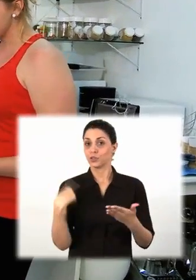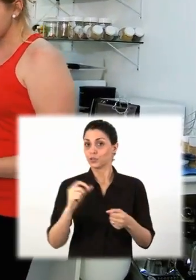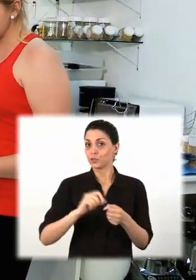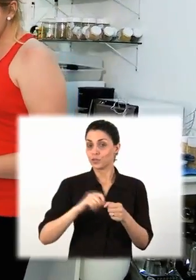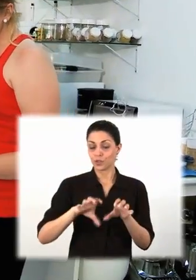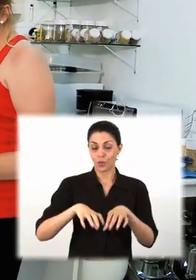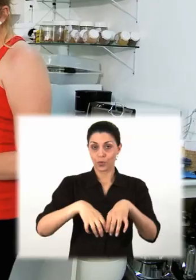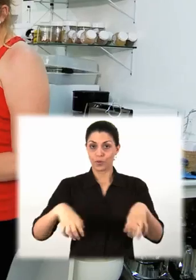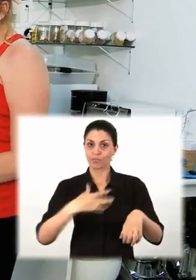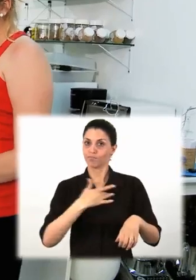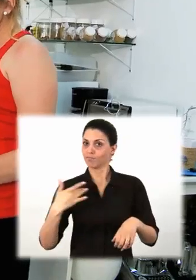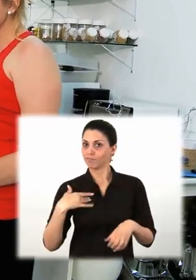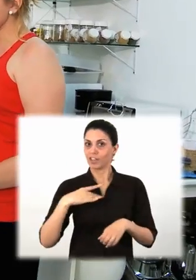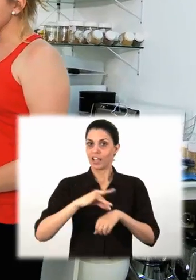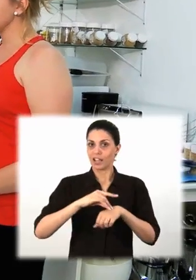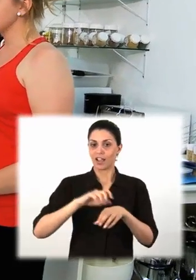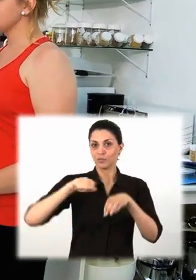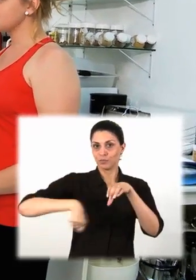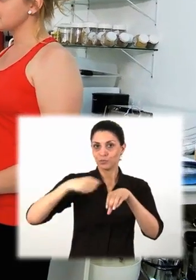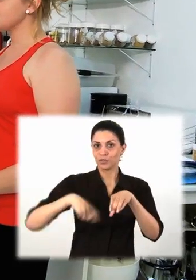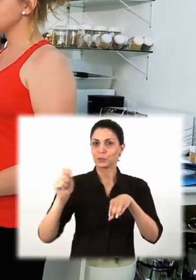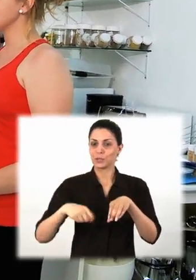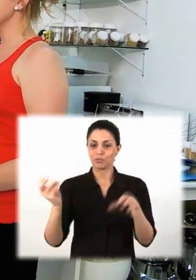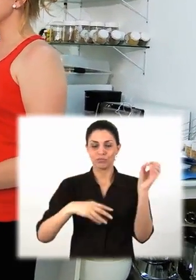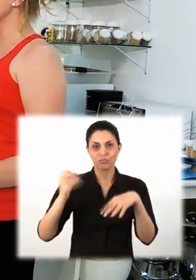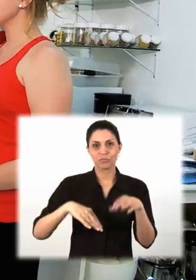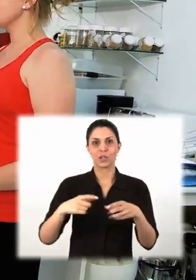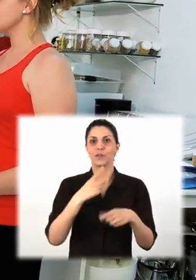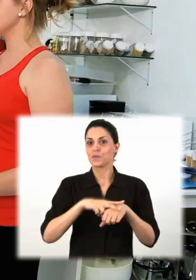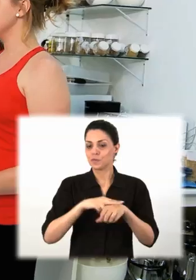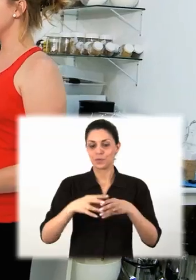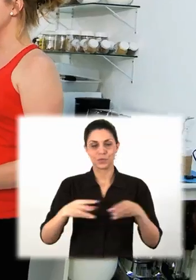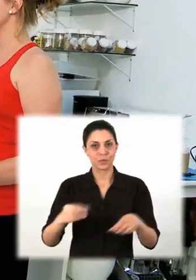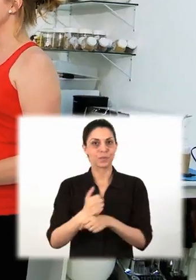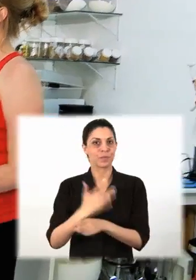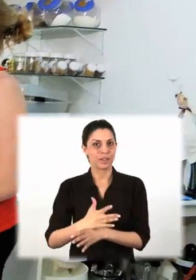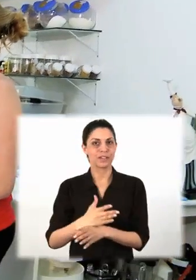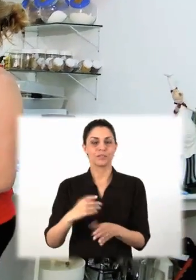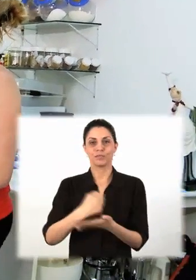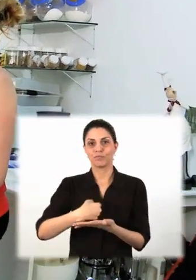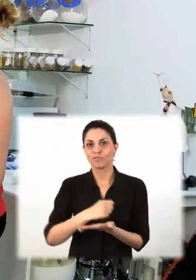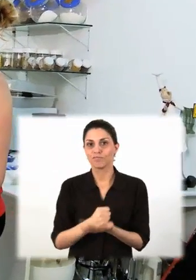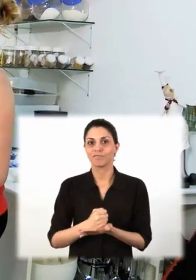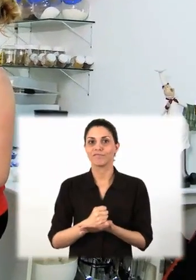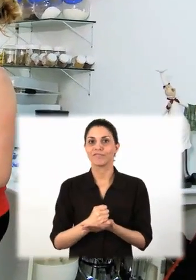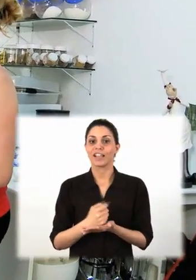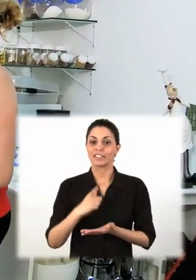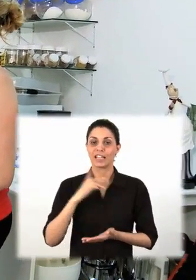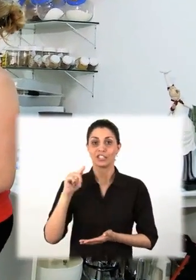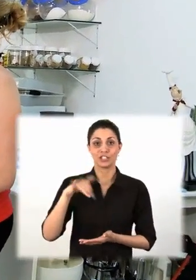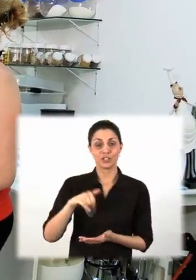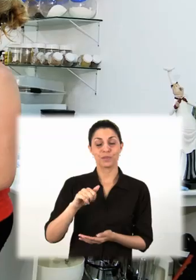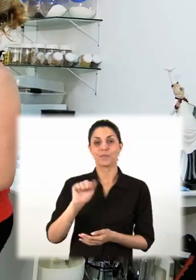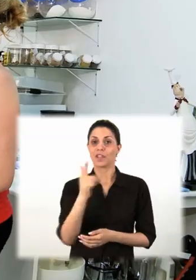gente vai estar fazendo um rocambole nutritivo de carne moída, que você pode rechear ele com espinafre, com um monte de coisa bacana. E um purê de batata baroa,